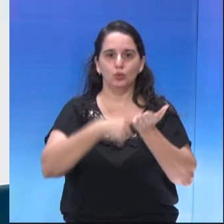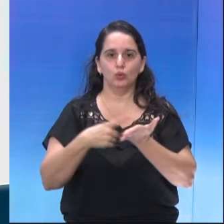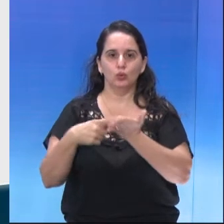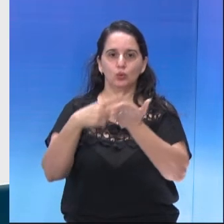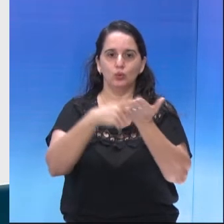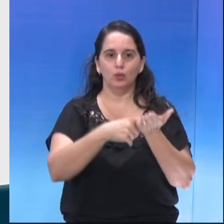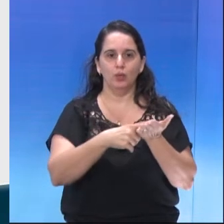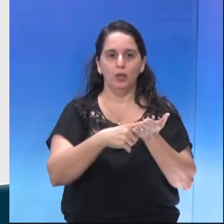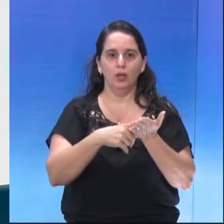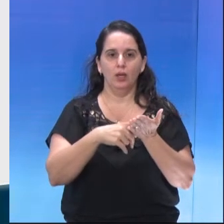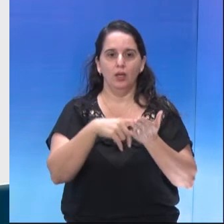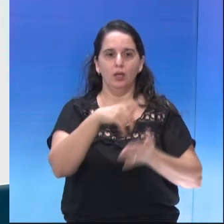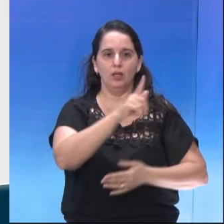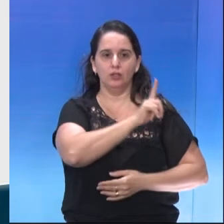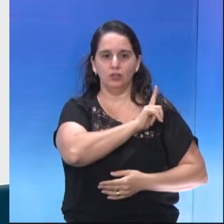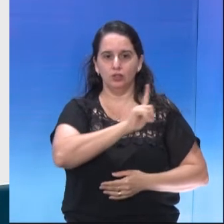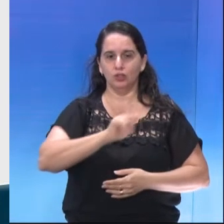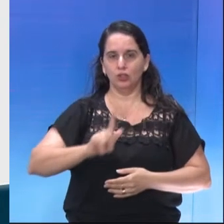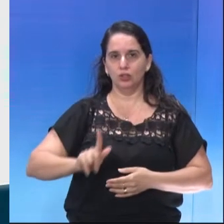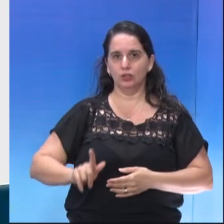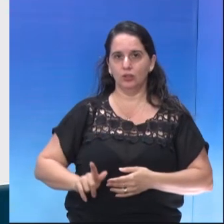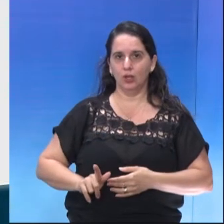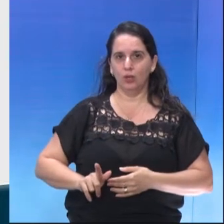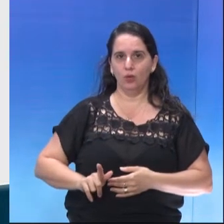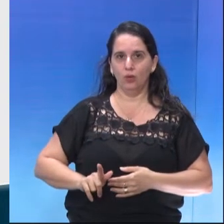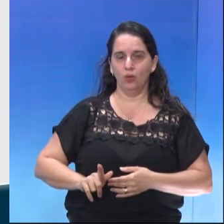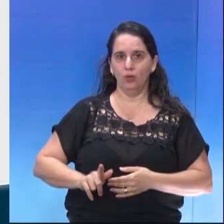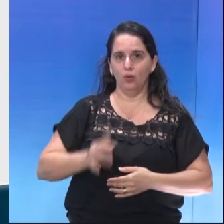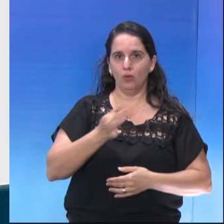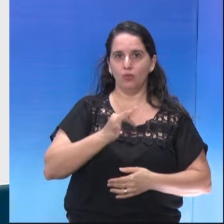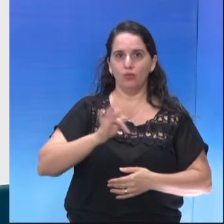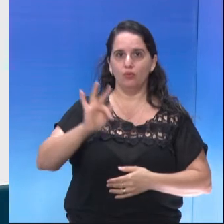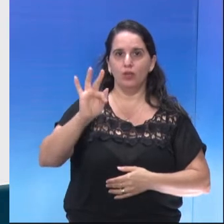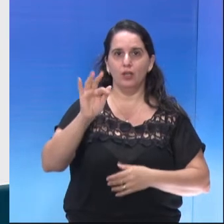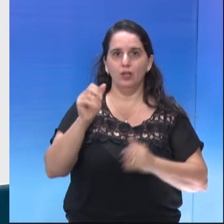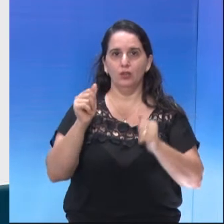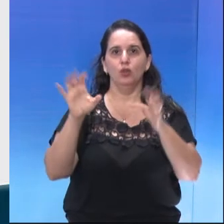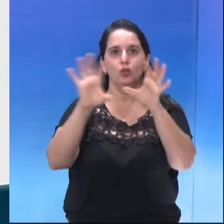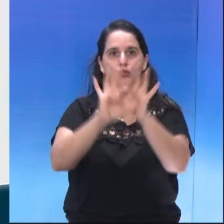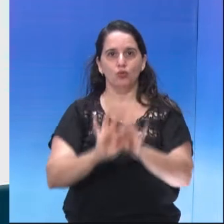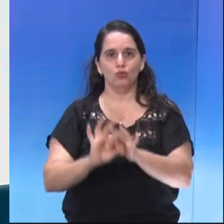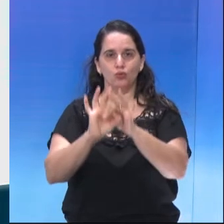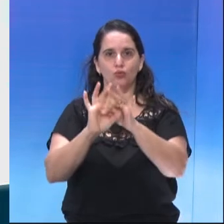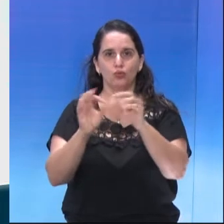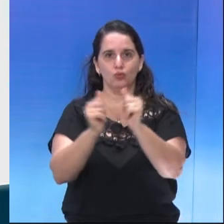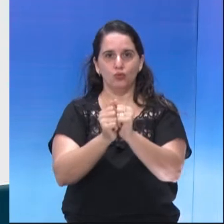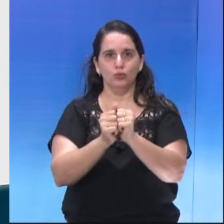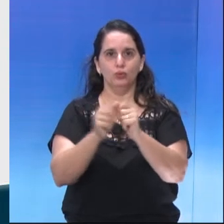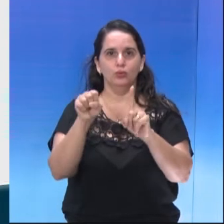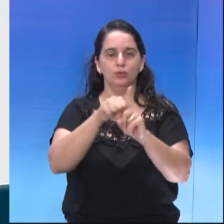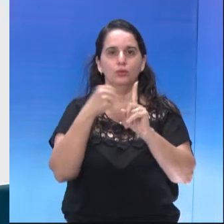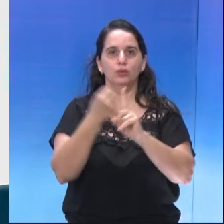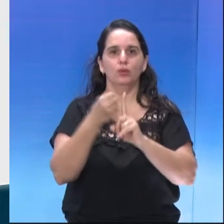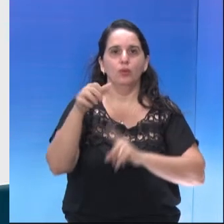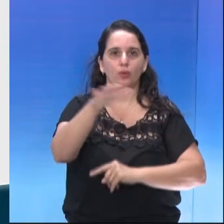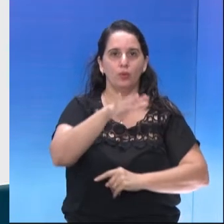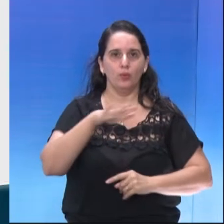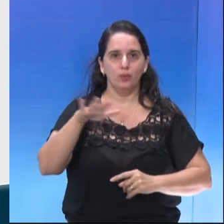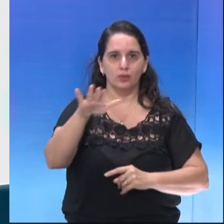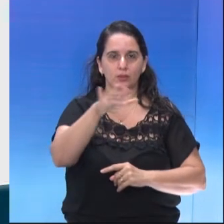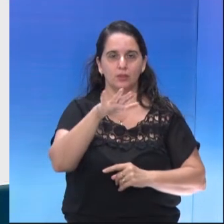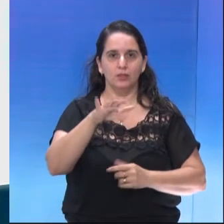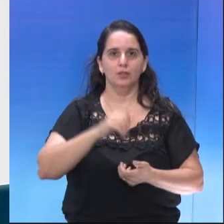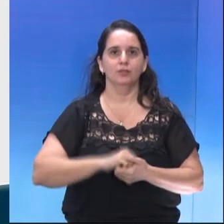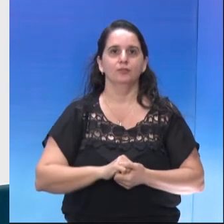entre gestão ou poder público e a sociedade, inclusive você. Aí eu já